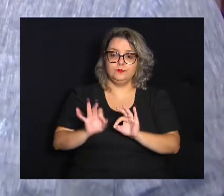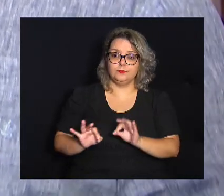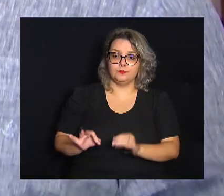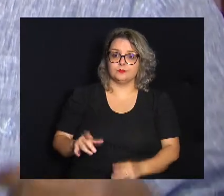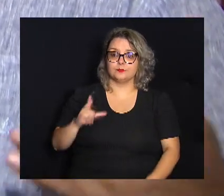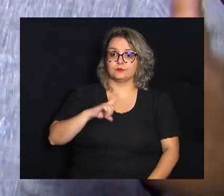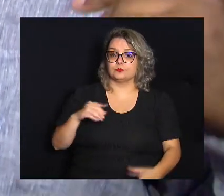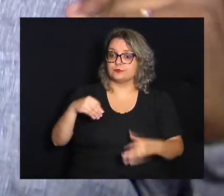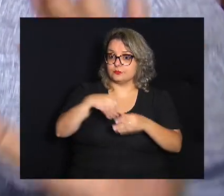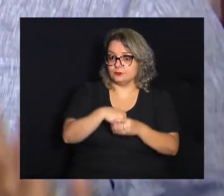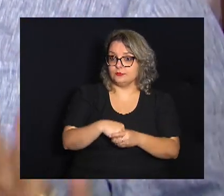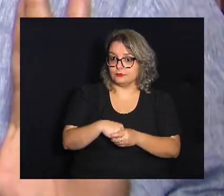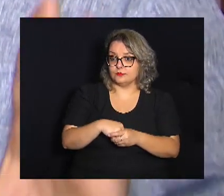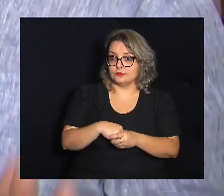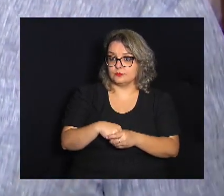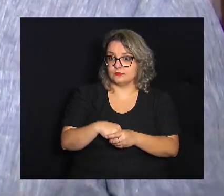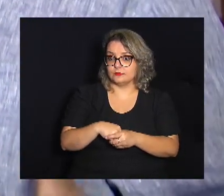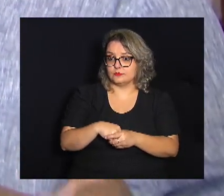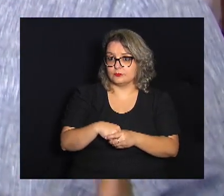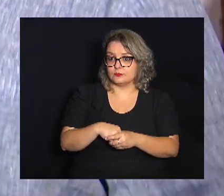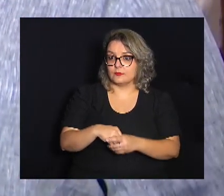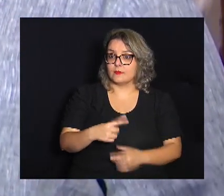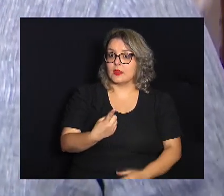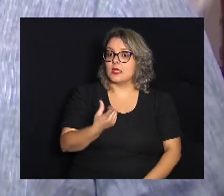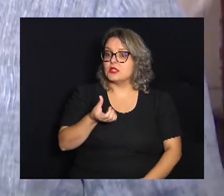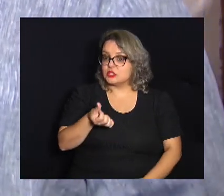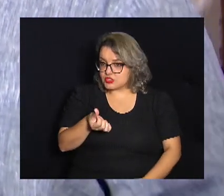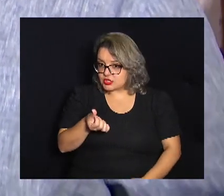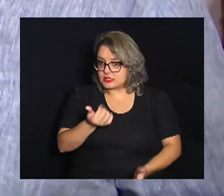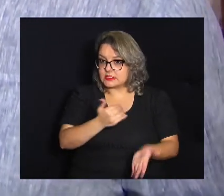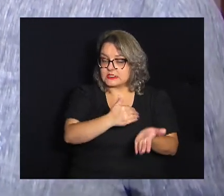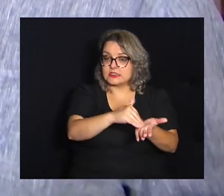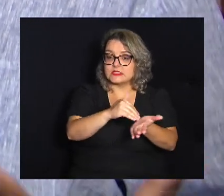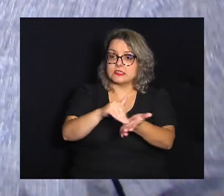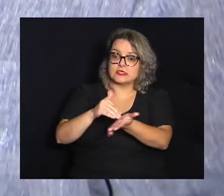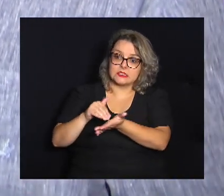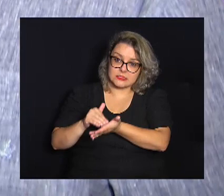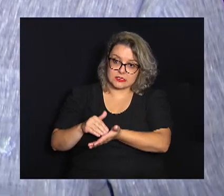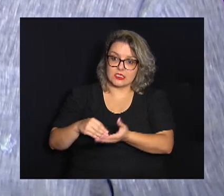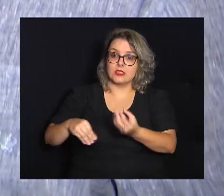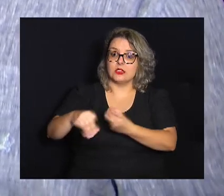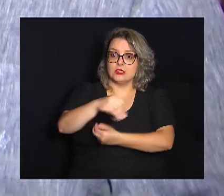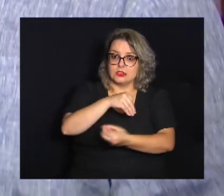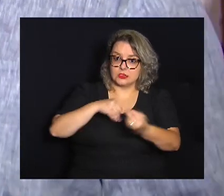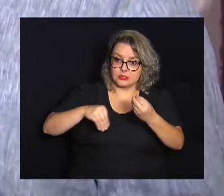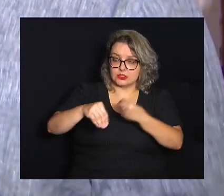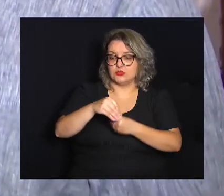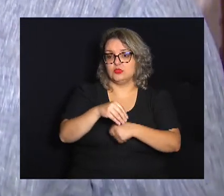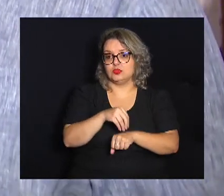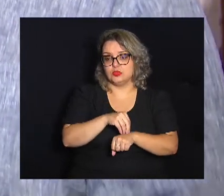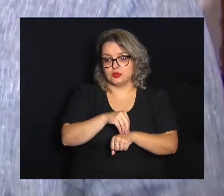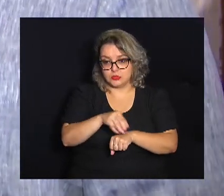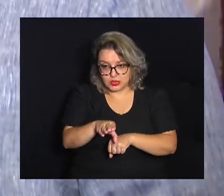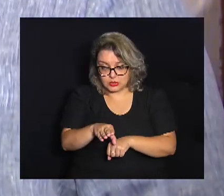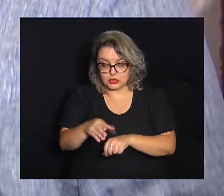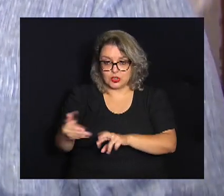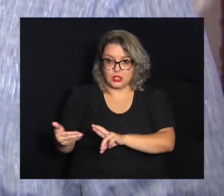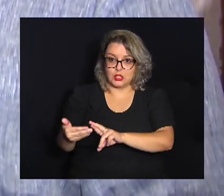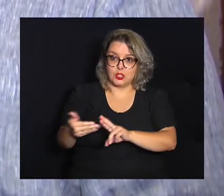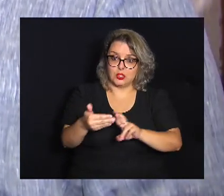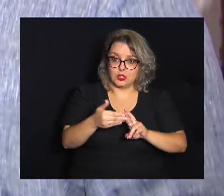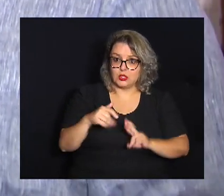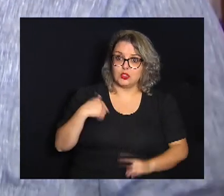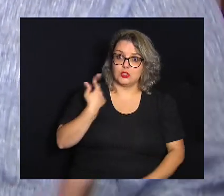lá cerca de 16 secretarias, são as secretarias indicam os seus representantes, nós